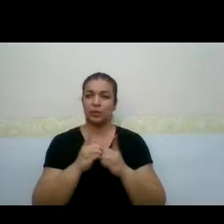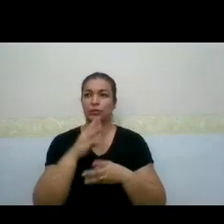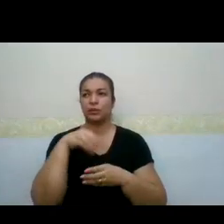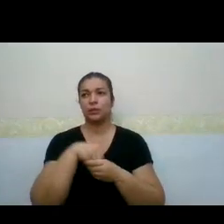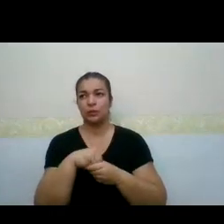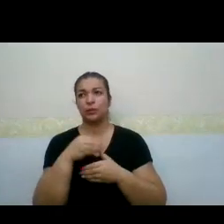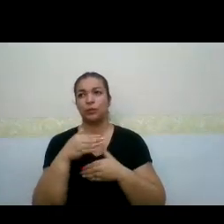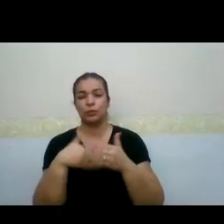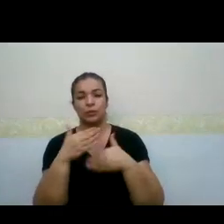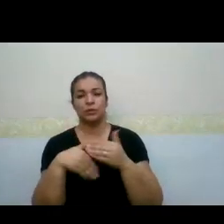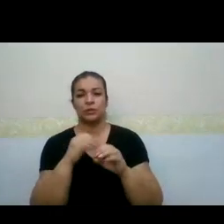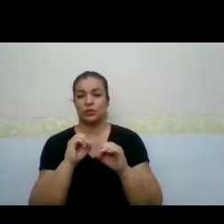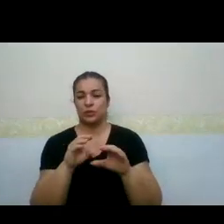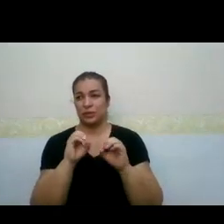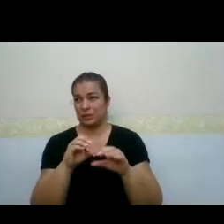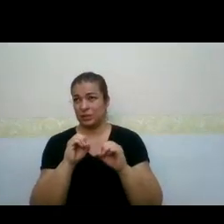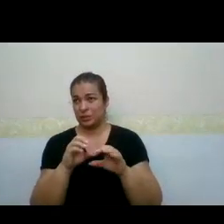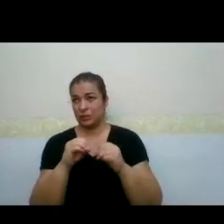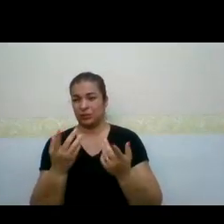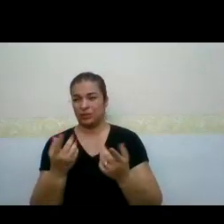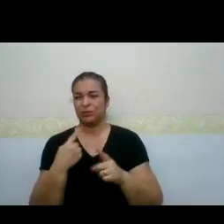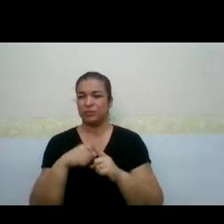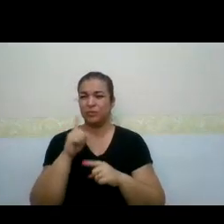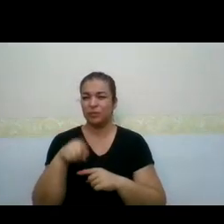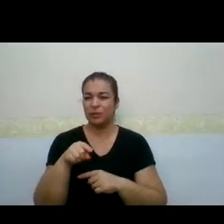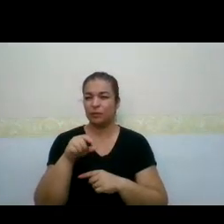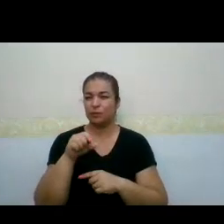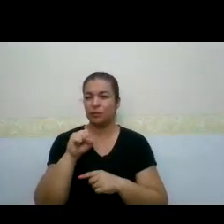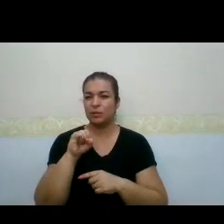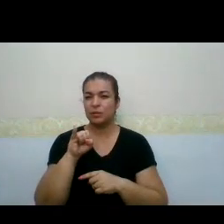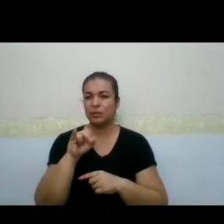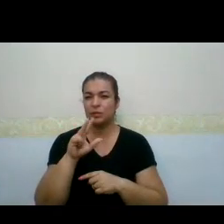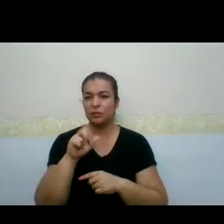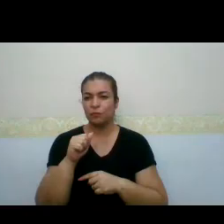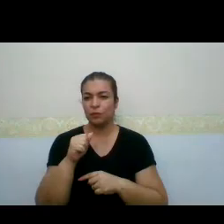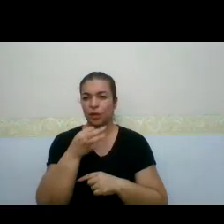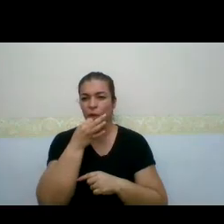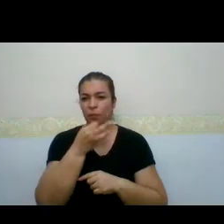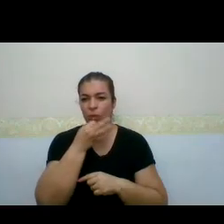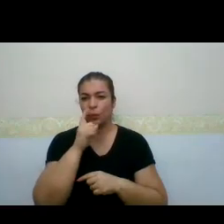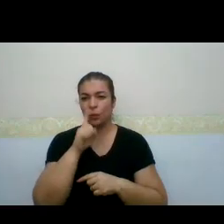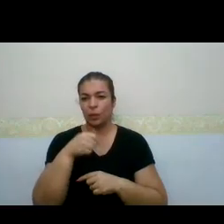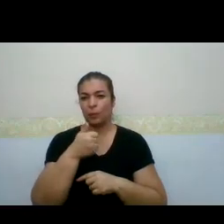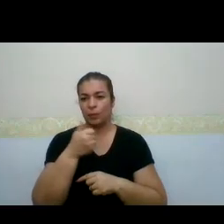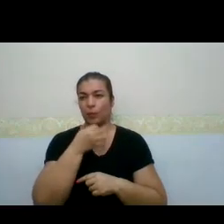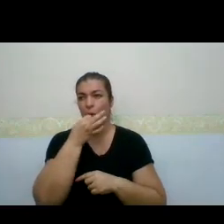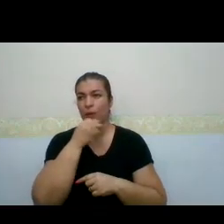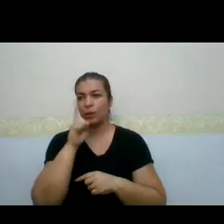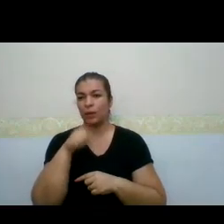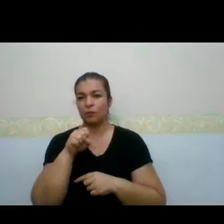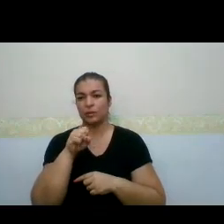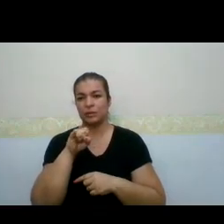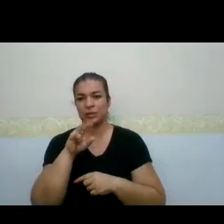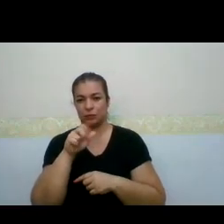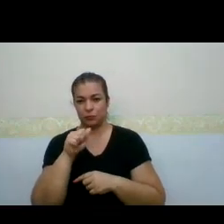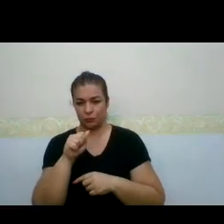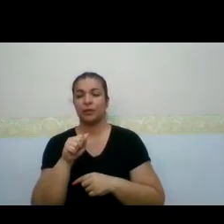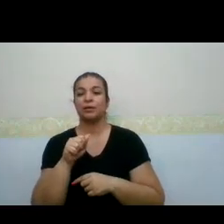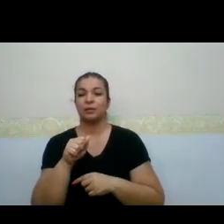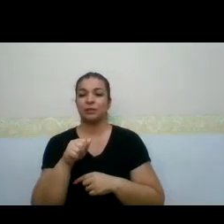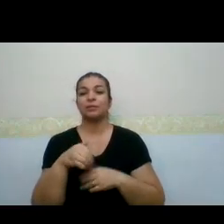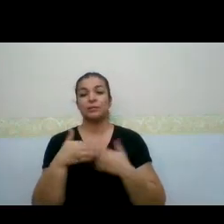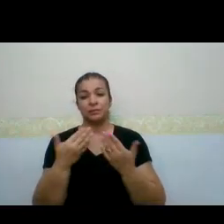ensino. Porque foi Silvia que comentou, então, né? O primeiro comentário foi da Silvia, não é isso? Então, você foi no